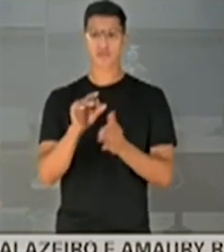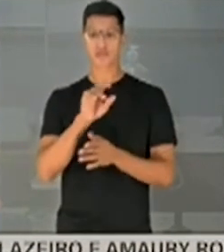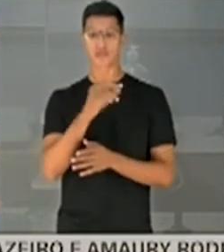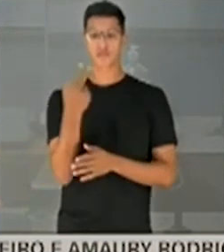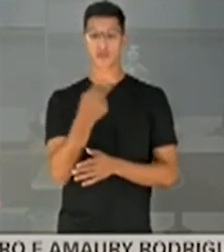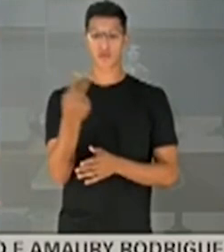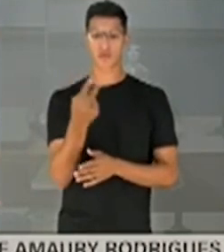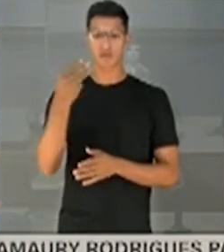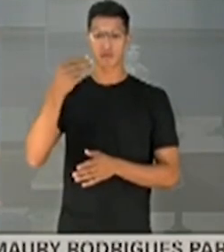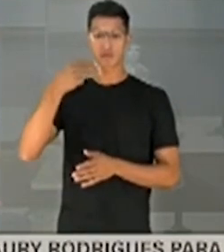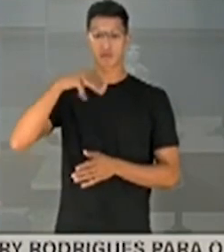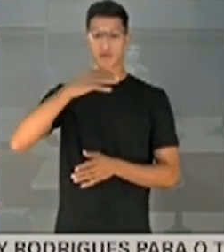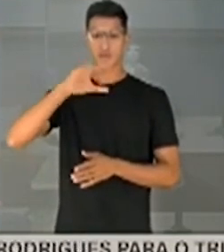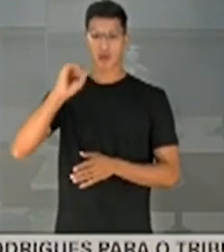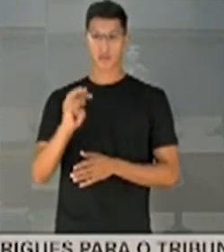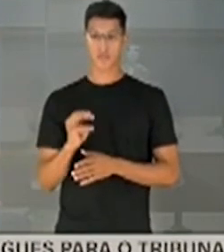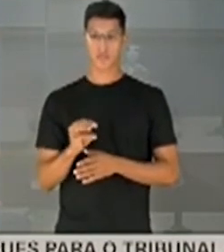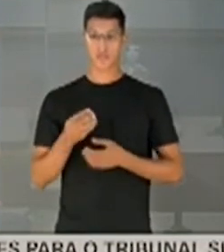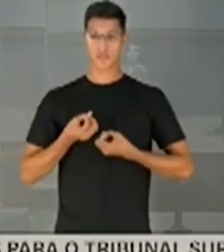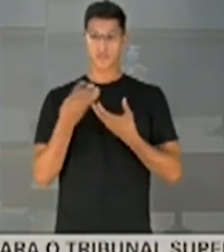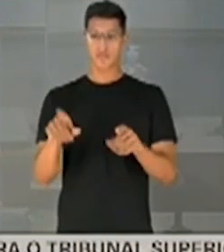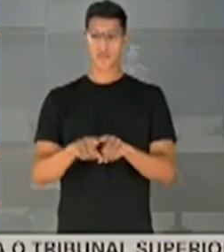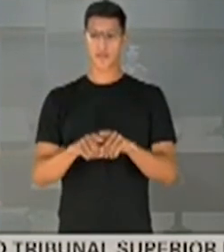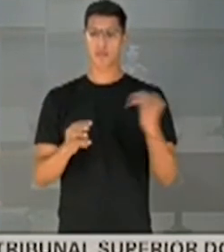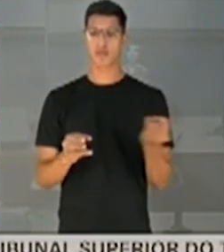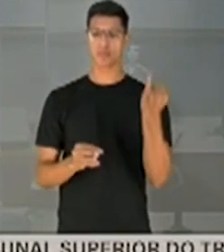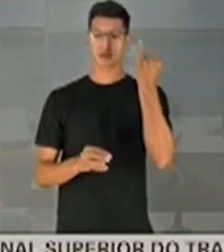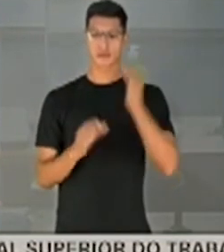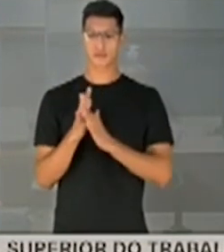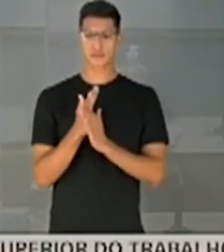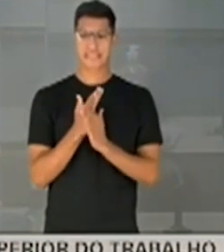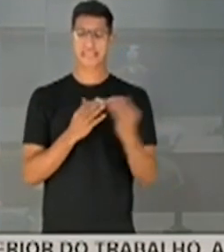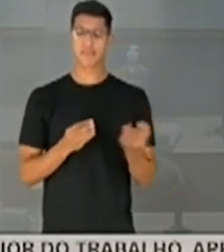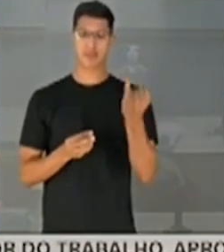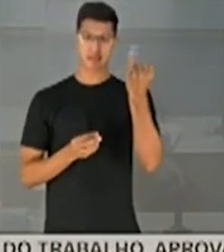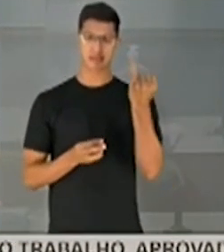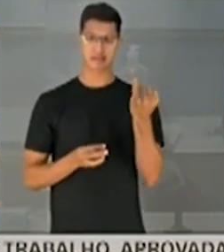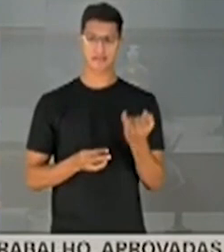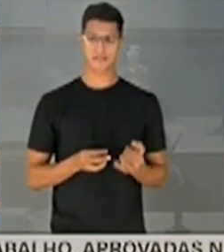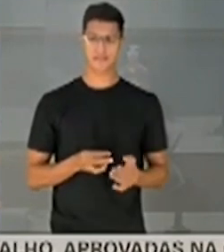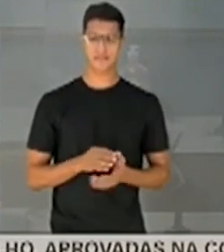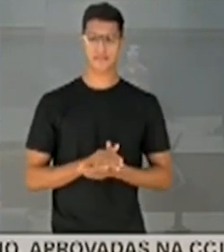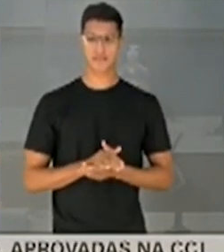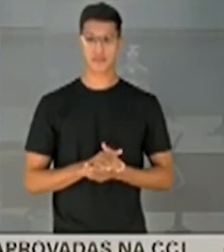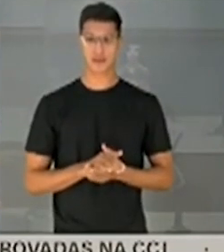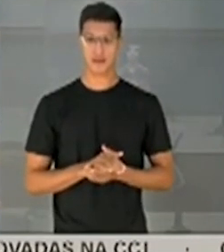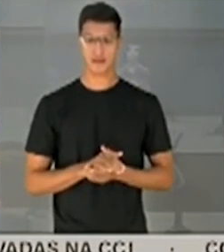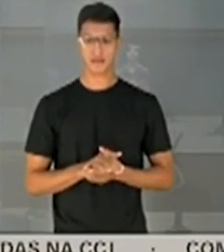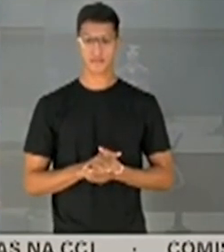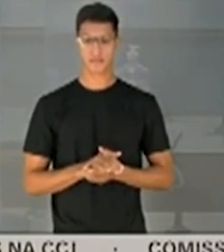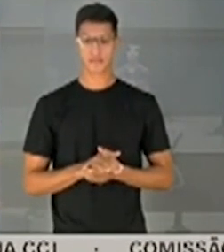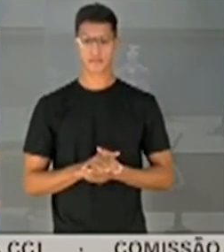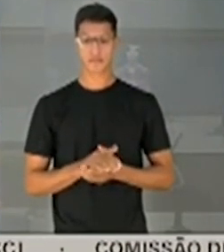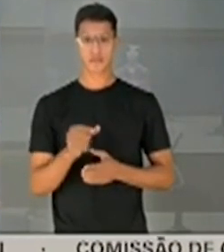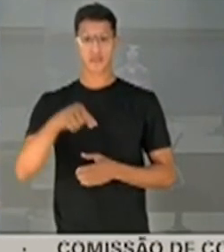de março? Isso. Isso é uma informação também muito importante. Muito importante. Quem era o